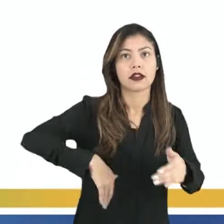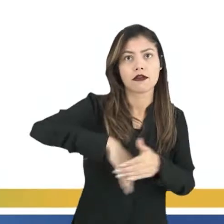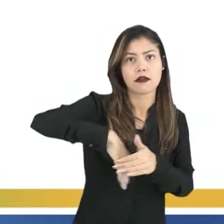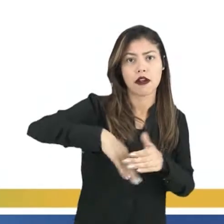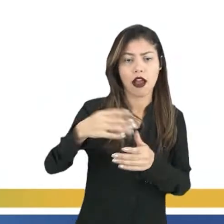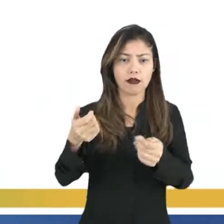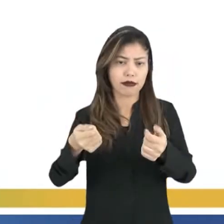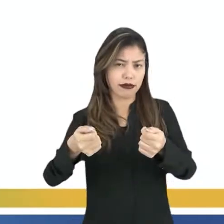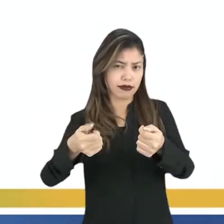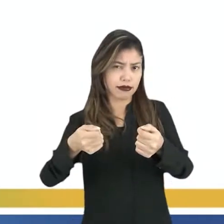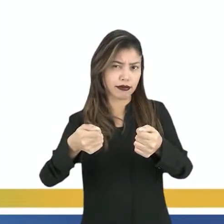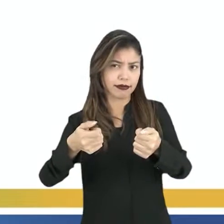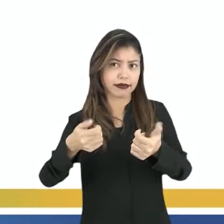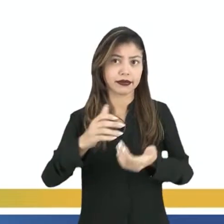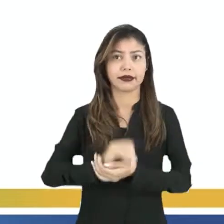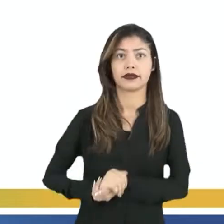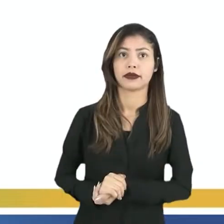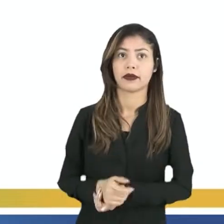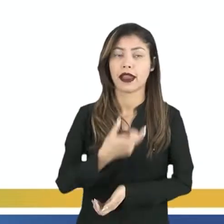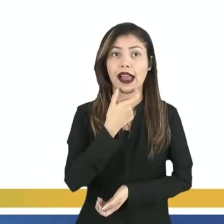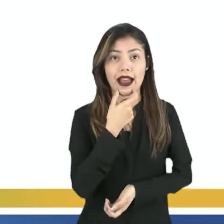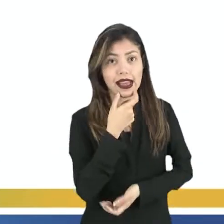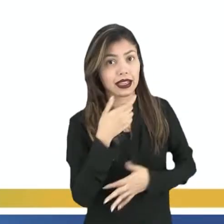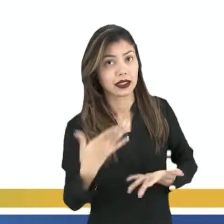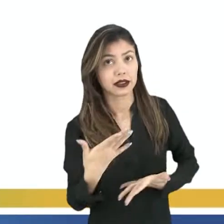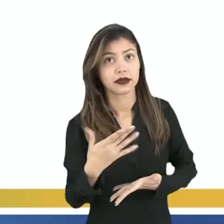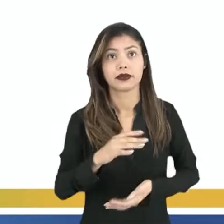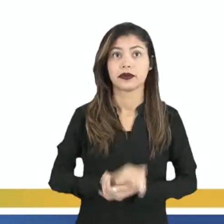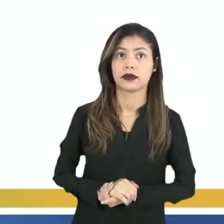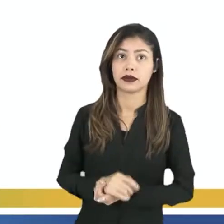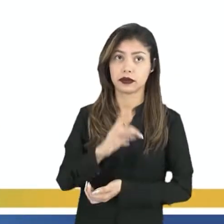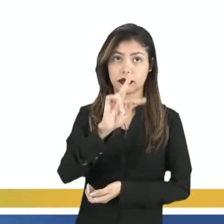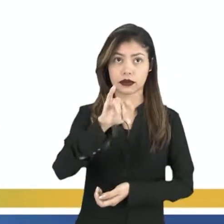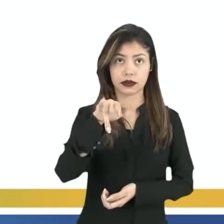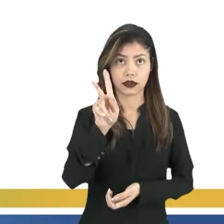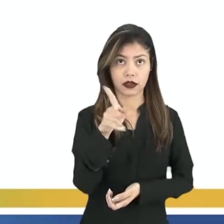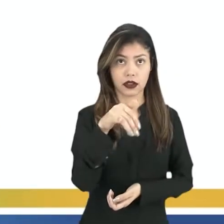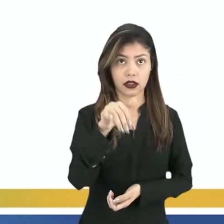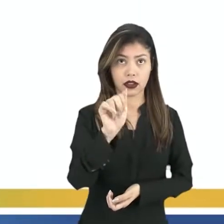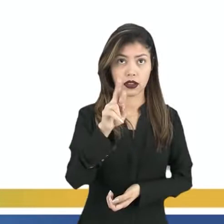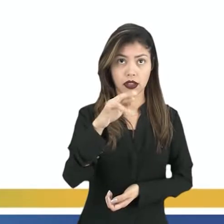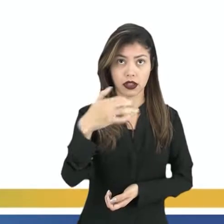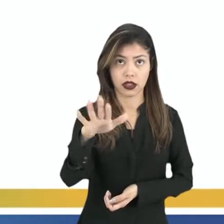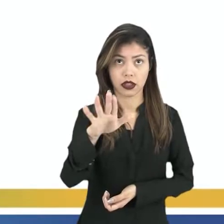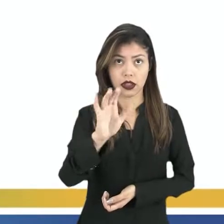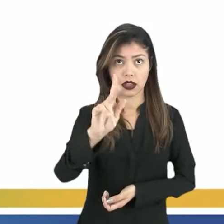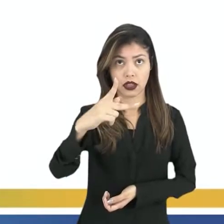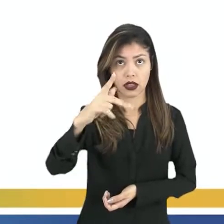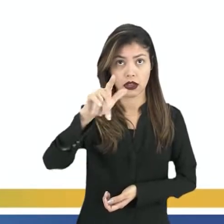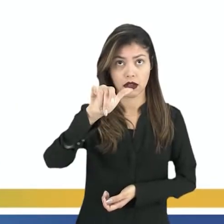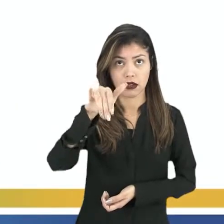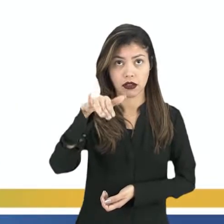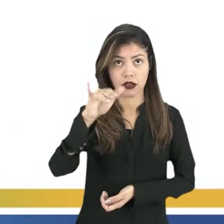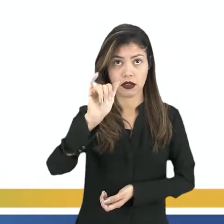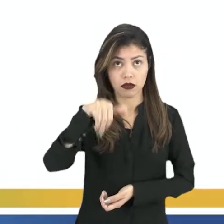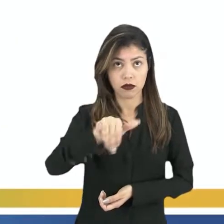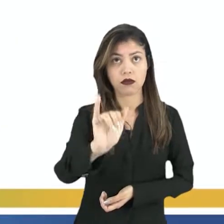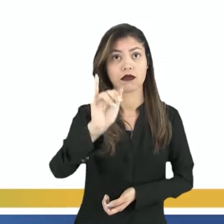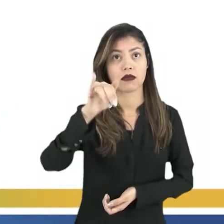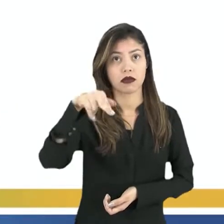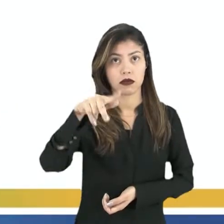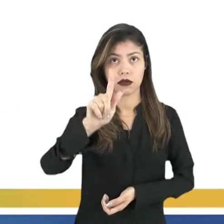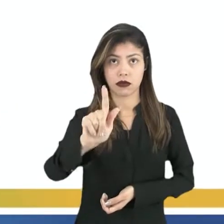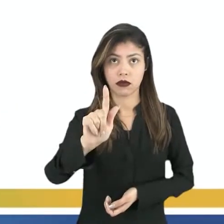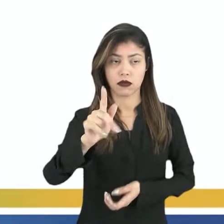jogando videogame, certo? Em inglês fica they are playing video games. Eles estão jogando